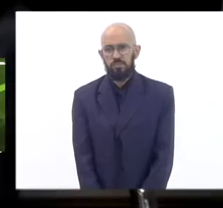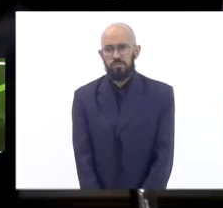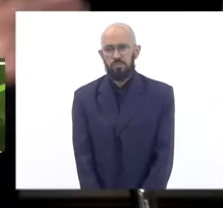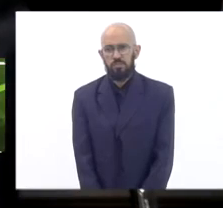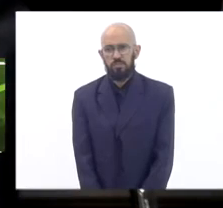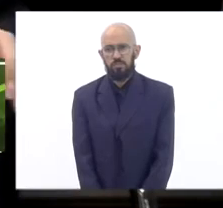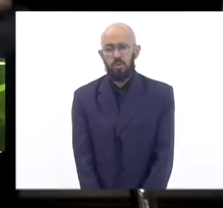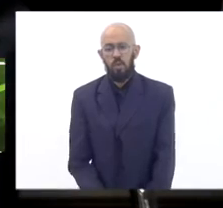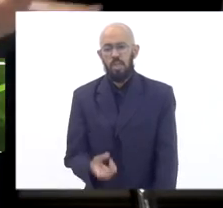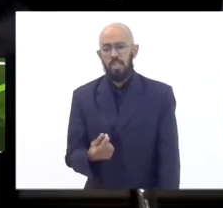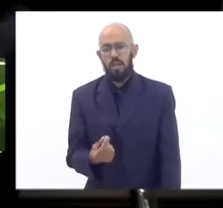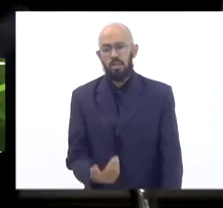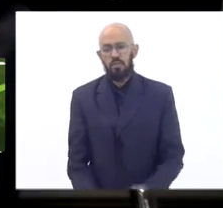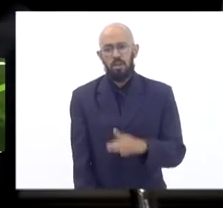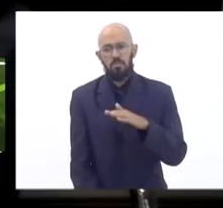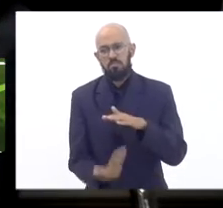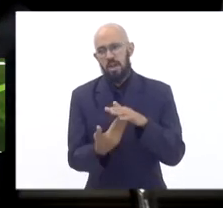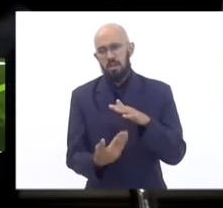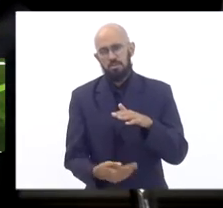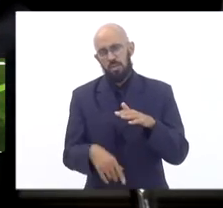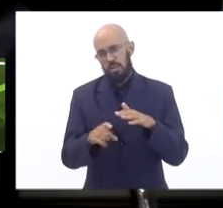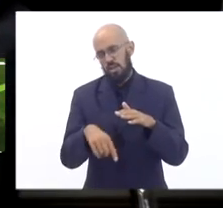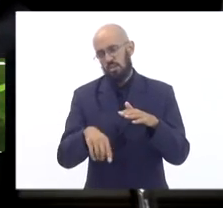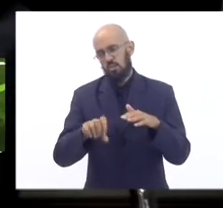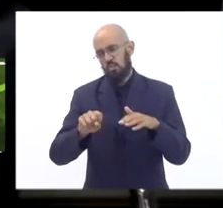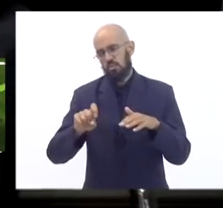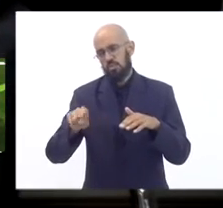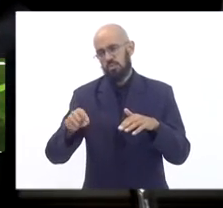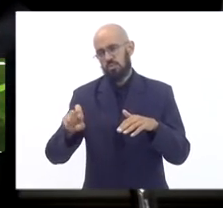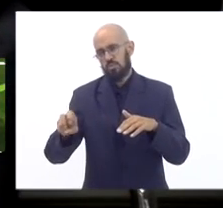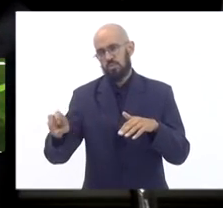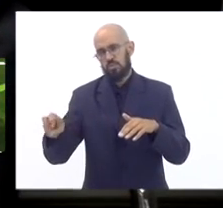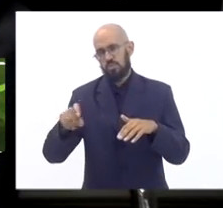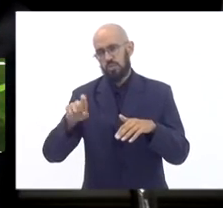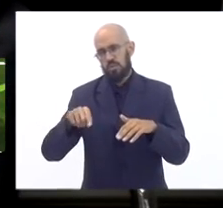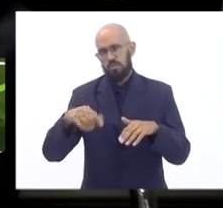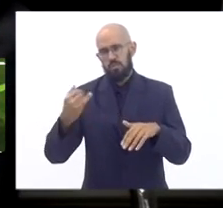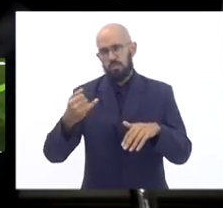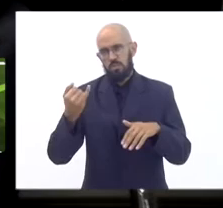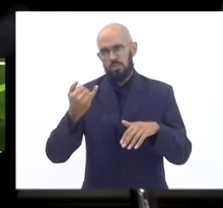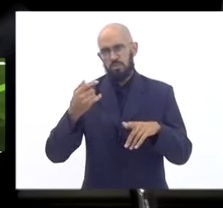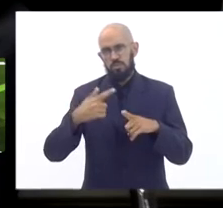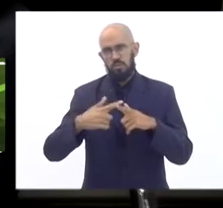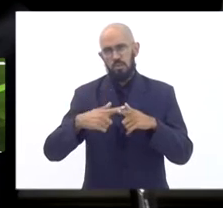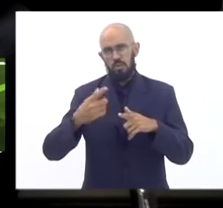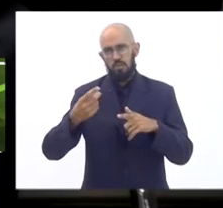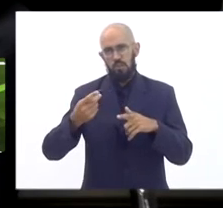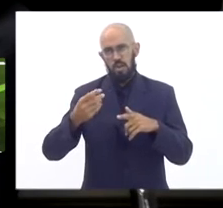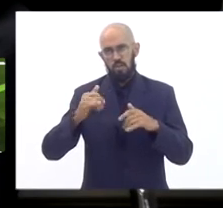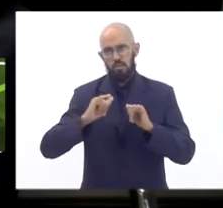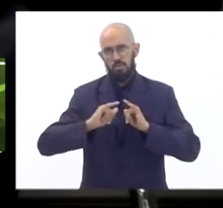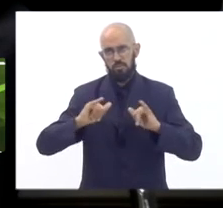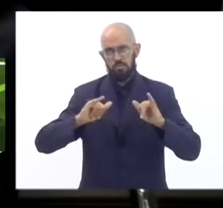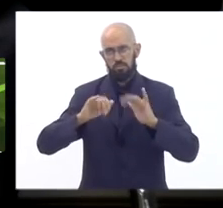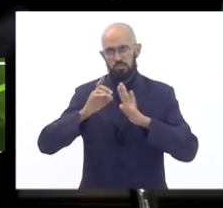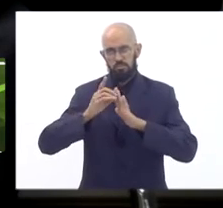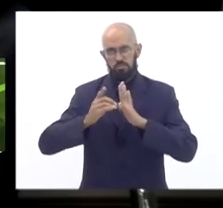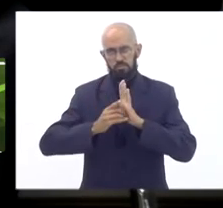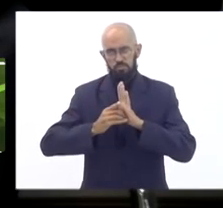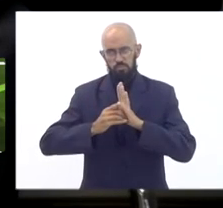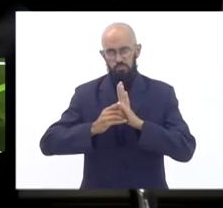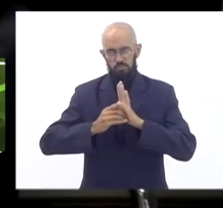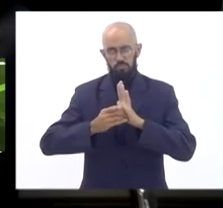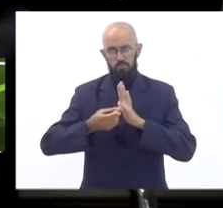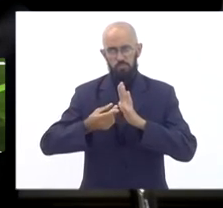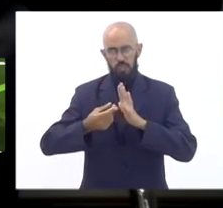dentro do bilhete único integrado seria essa, mas já estou anotando aqui, até porque é importante o índice, que o valor que vai ser publicado no decreto da tarifa social tem